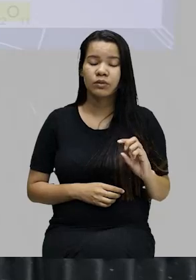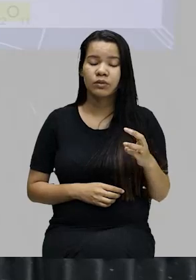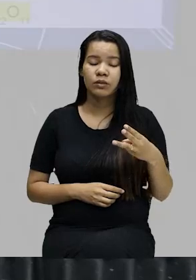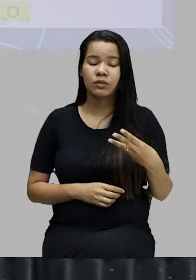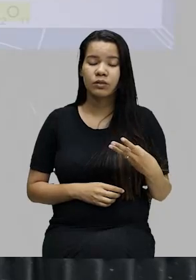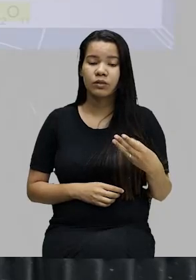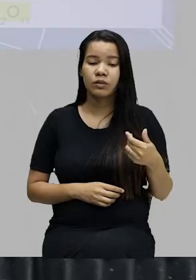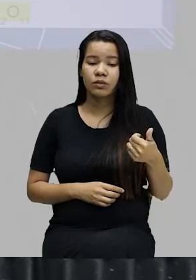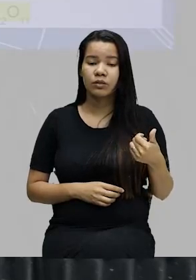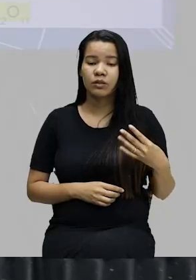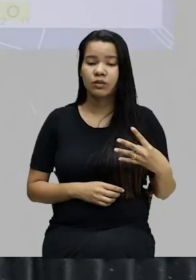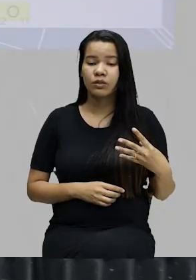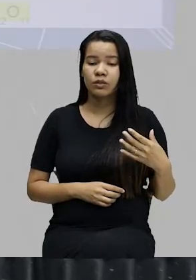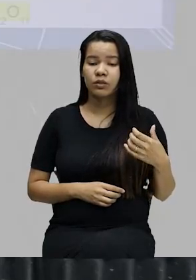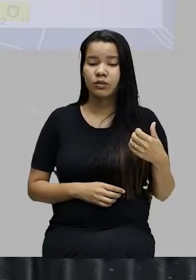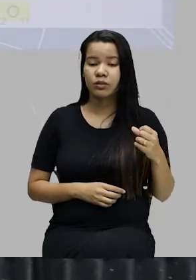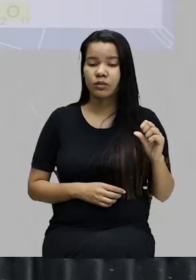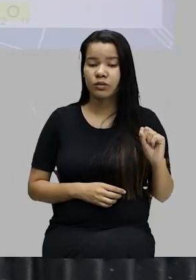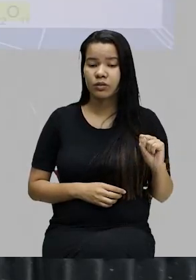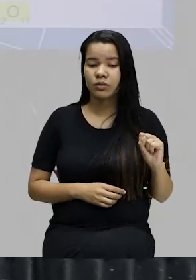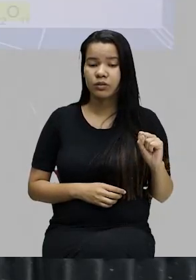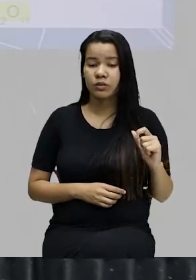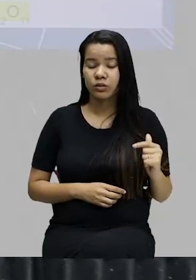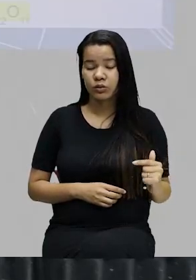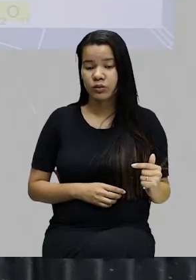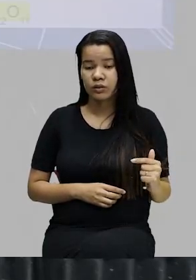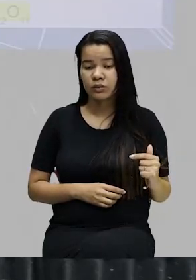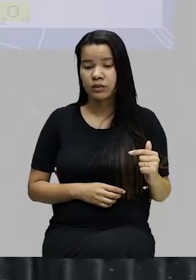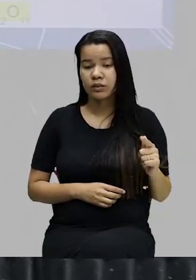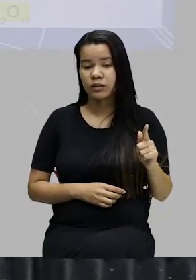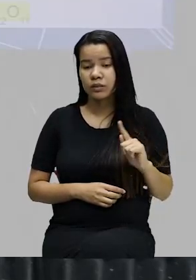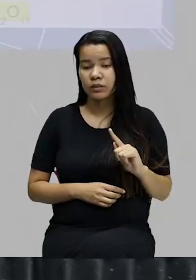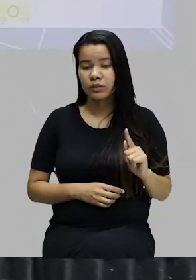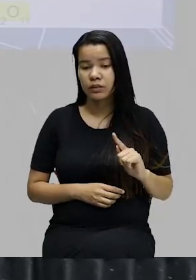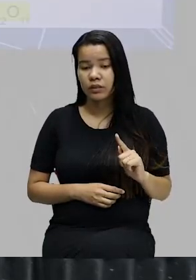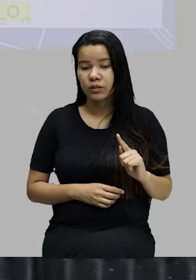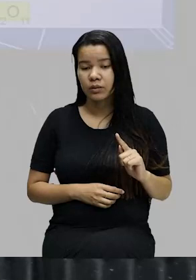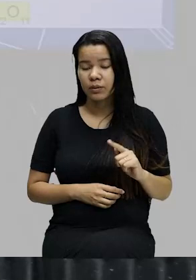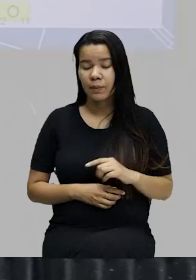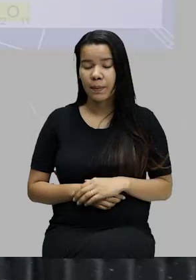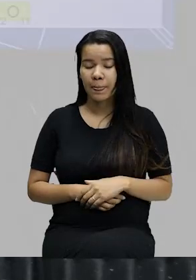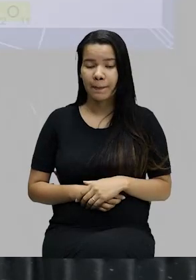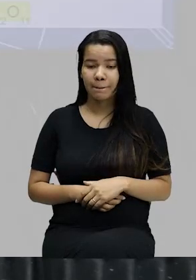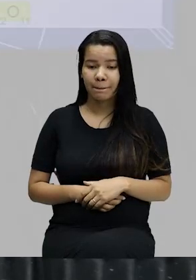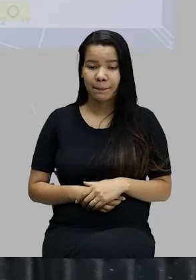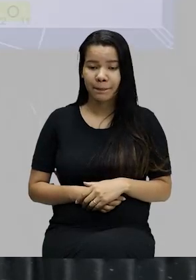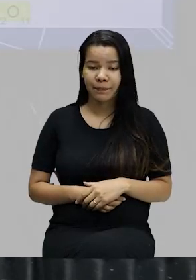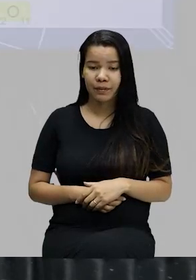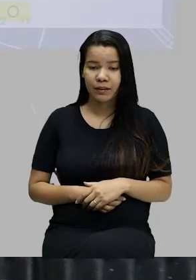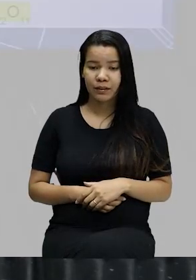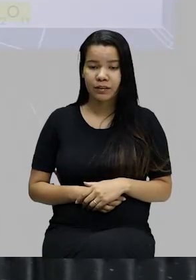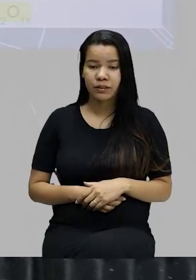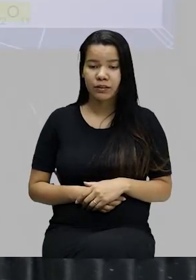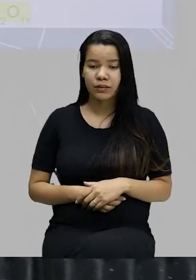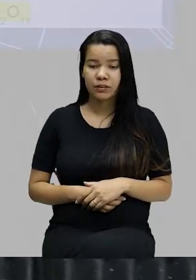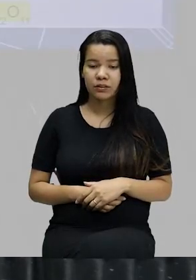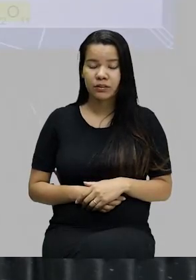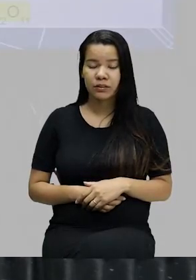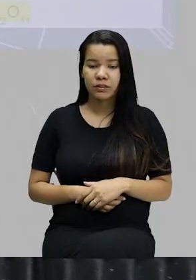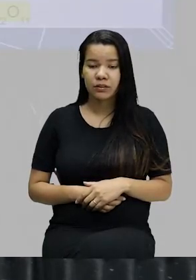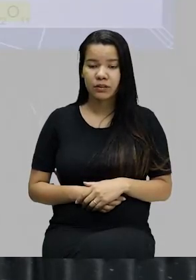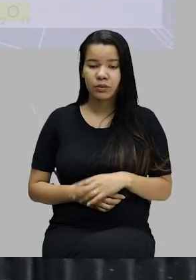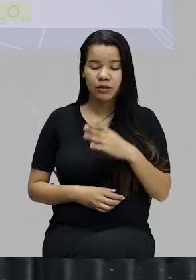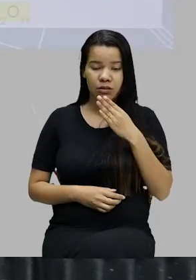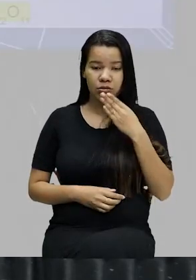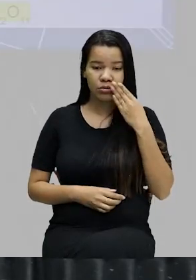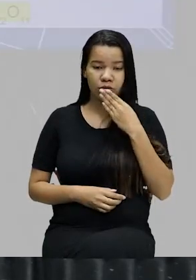Turminha, então, 342 gramas de sacarose, ok? O açúcar de mesa, o açúcar